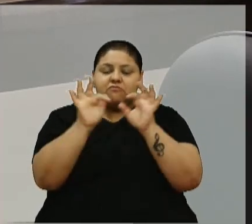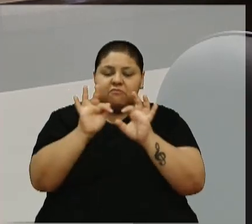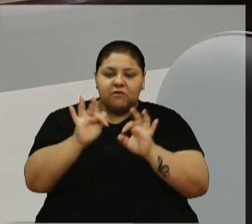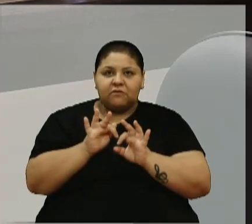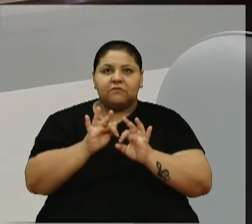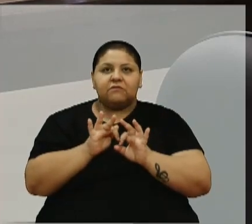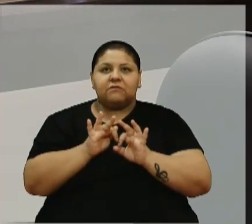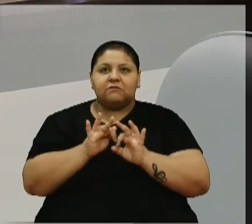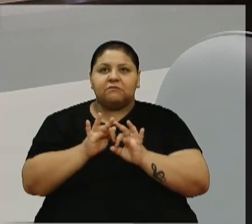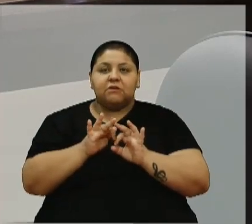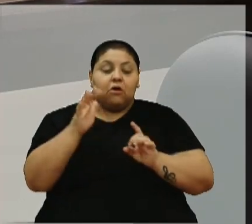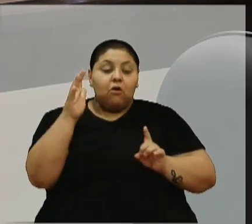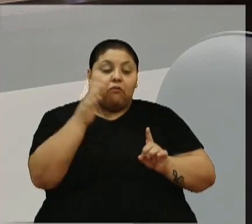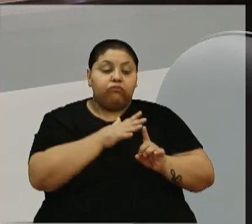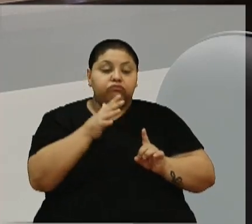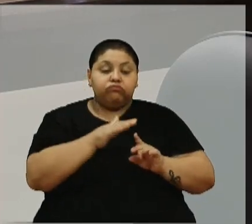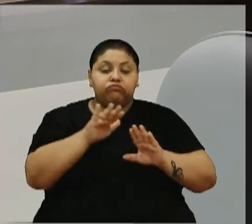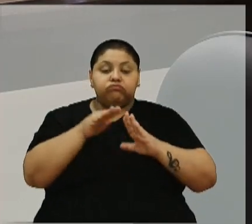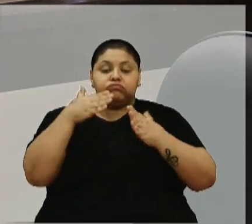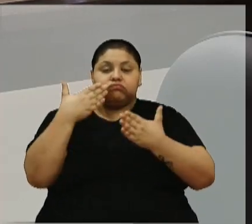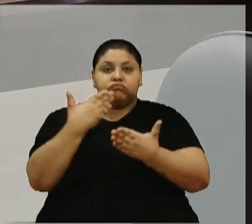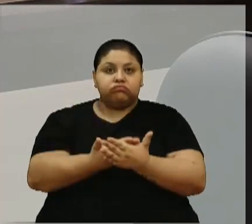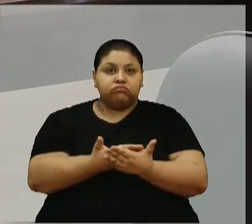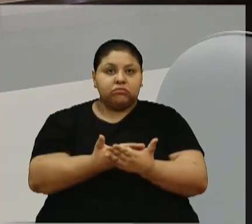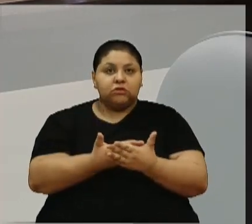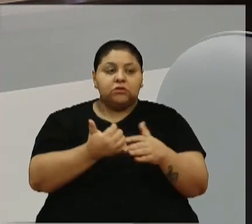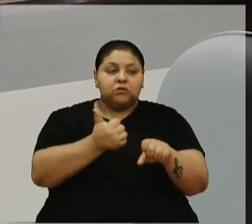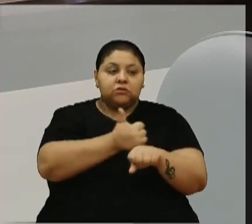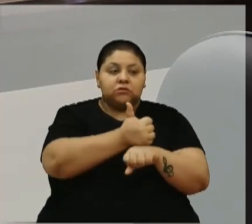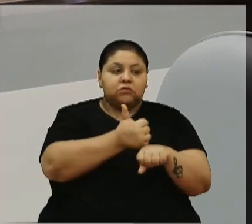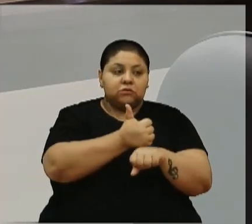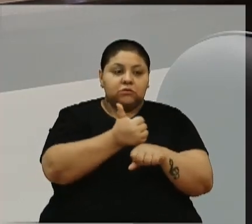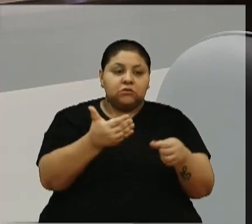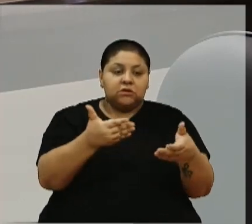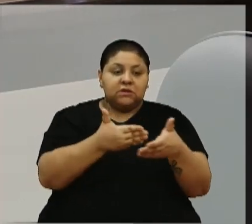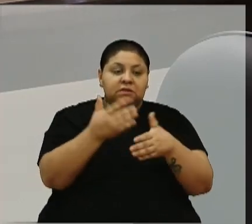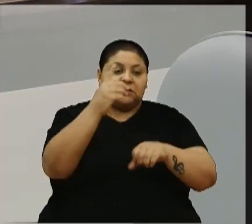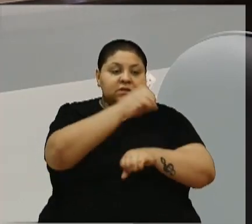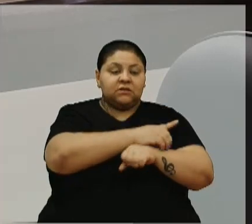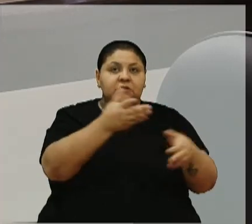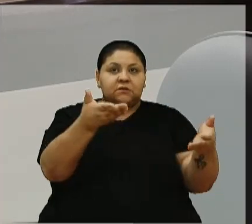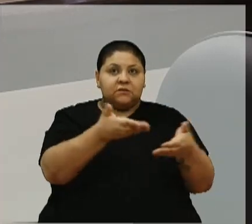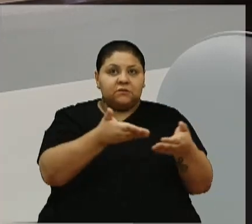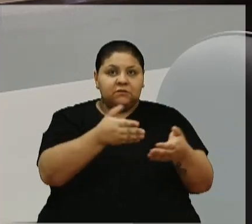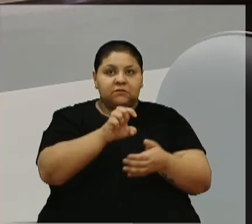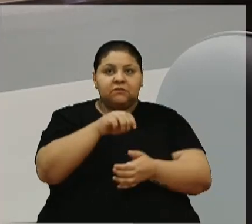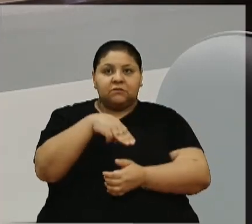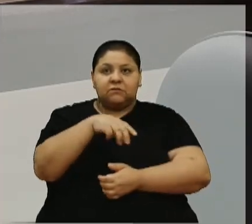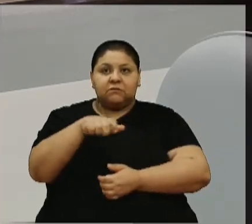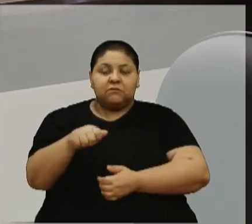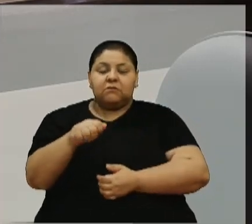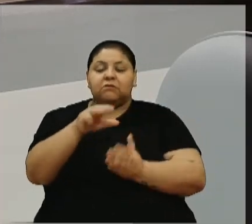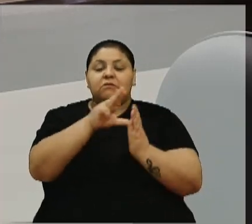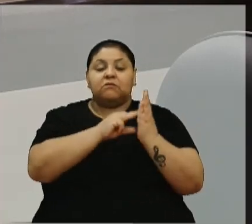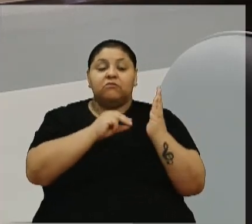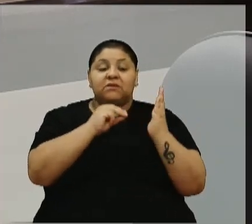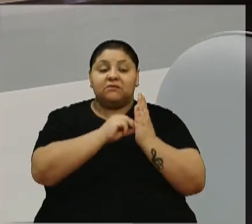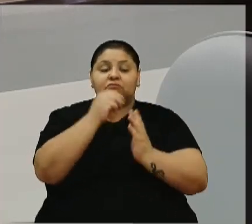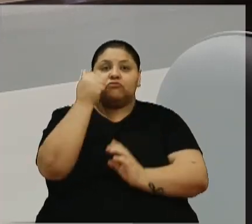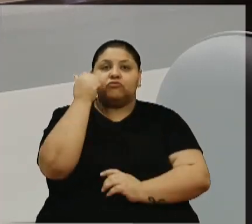e os influenciou na escola em suas profissões até nos dias de hoje. Ema foi um exemplo de